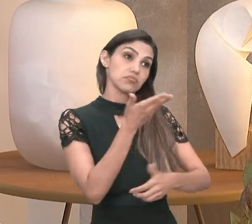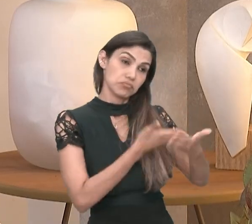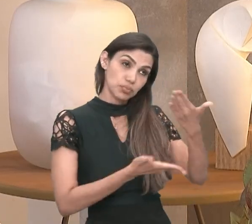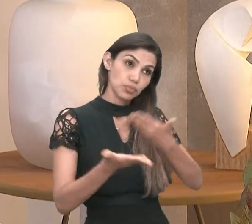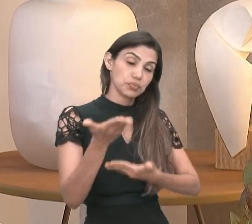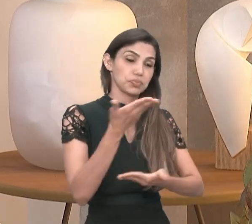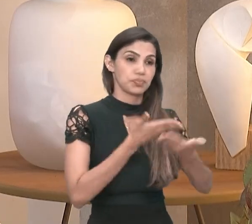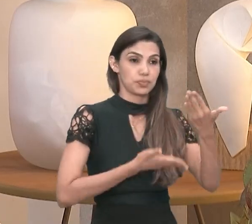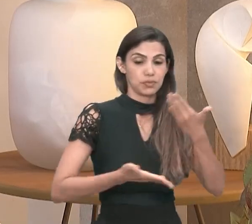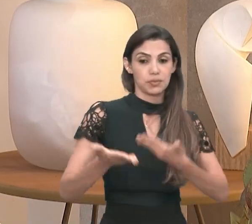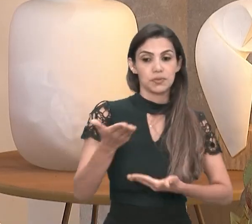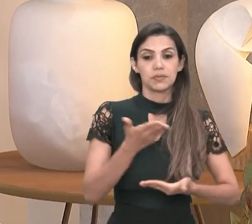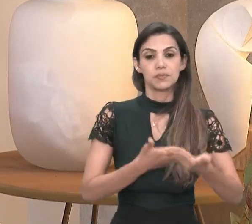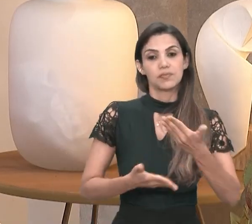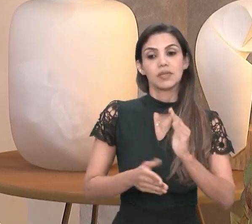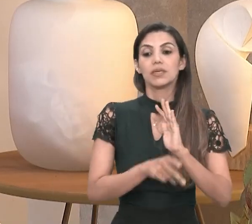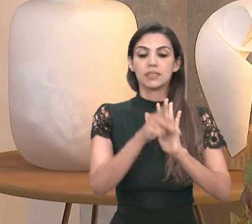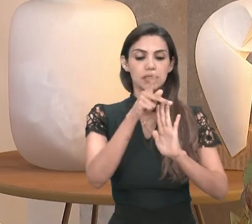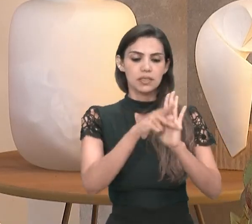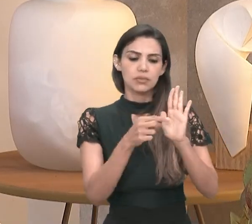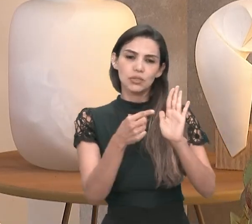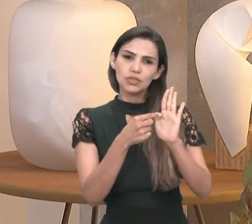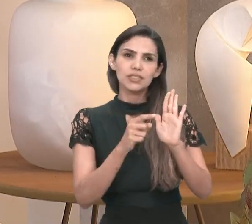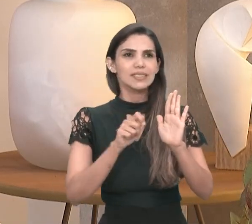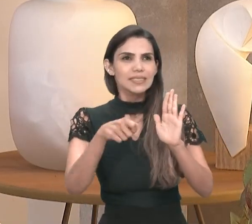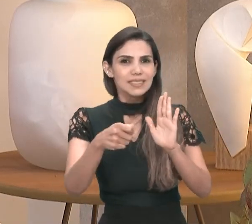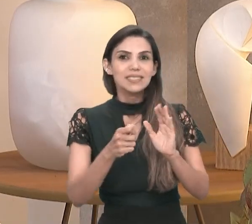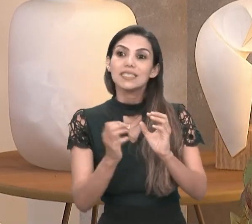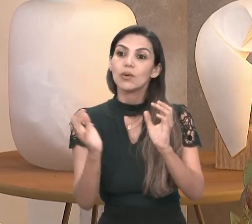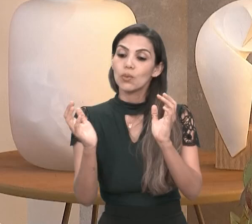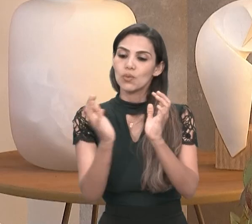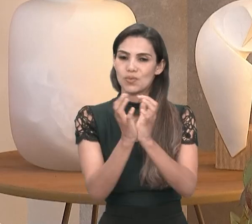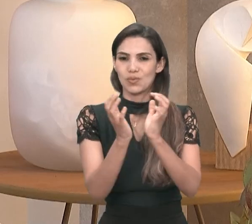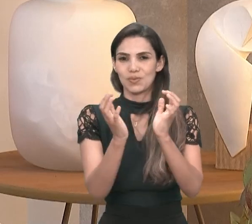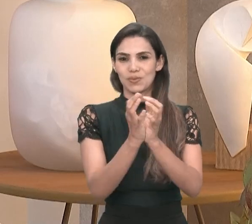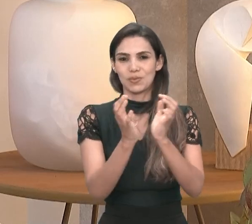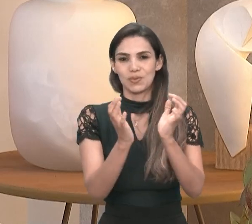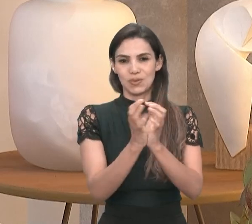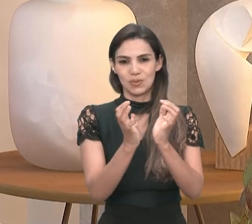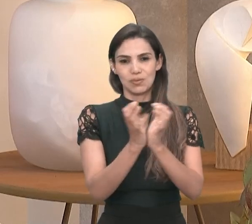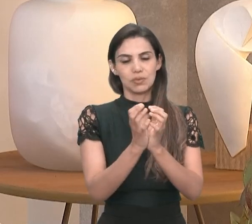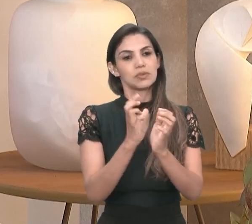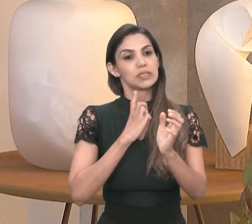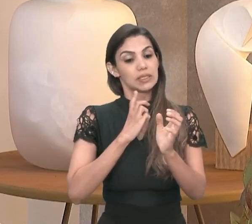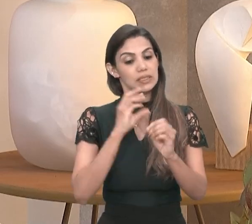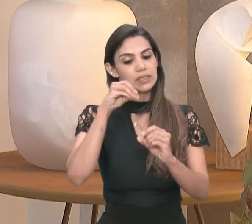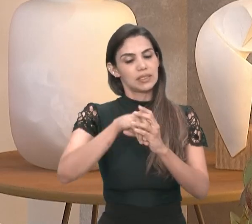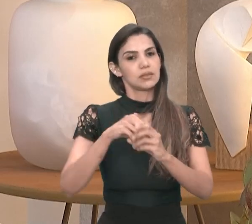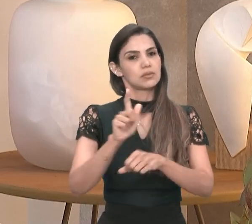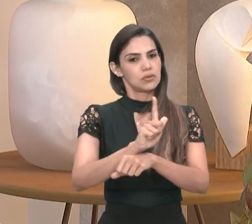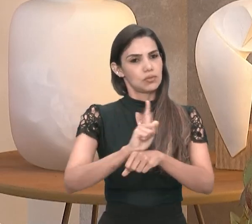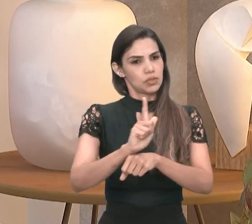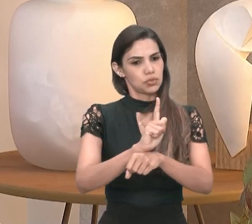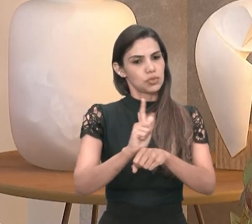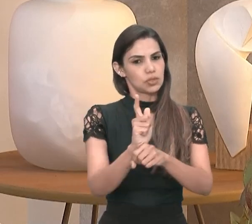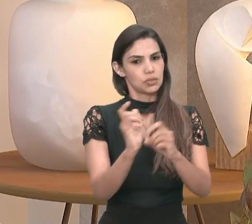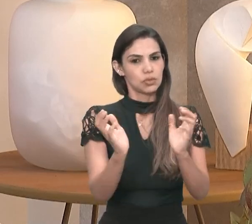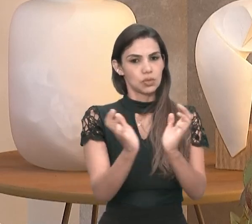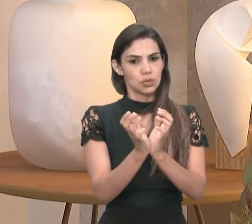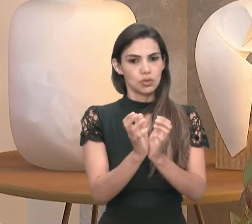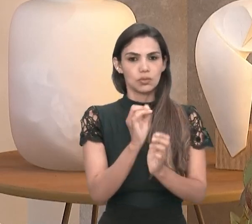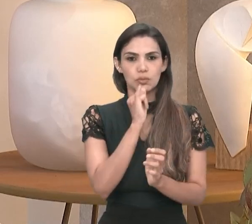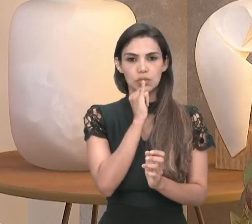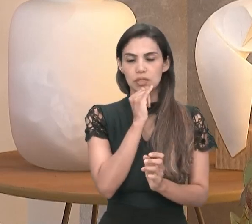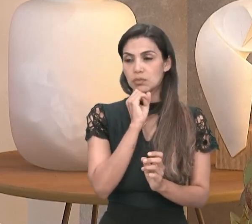a Magnífica é também um coletivo, acho que isso é importante. Nós temos uma gestão coletiva, onde me perguntarem